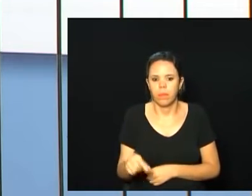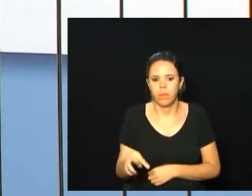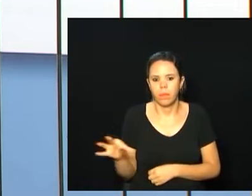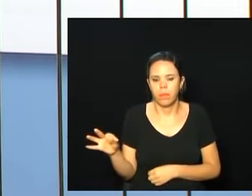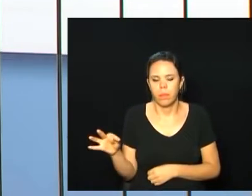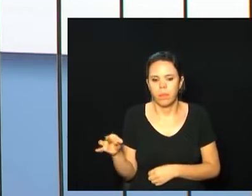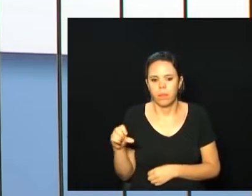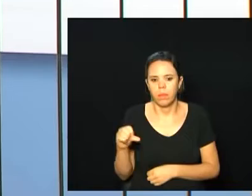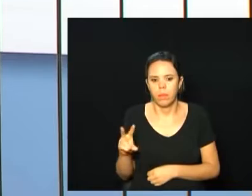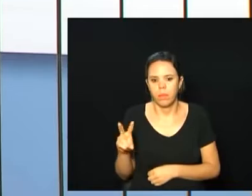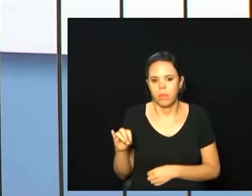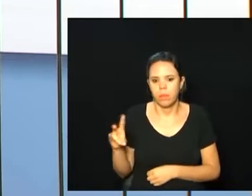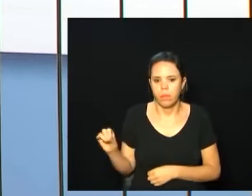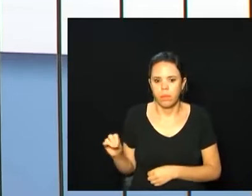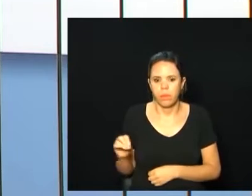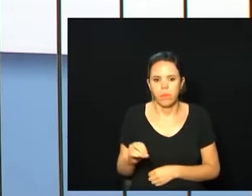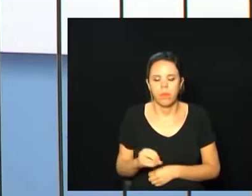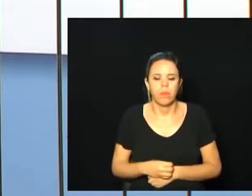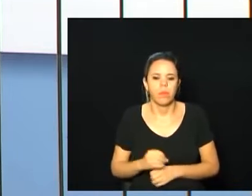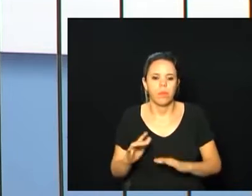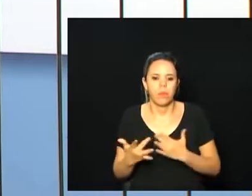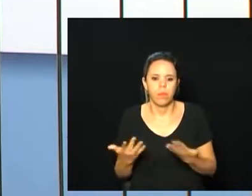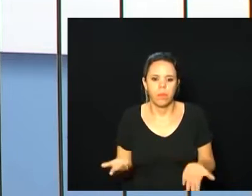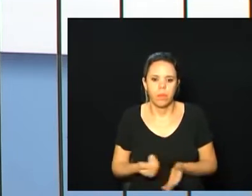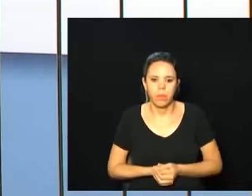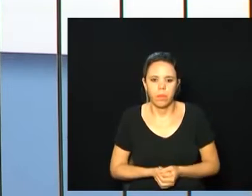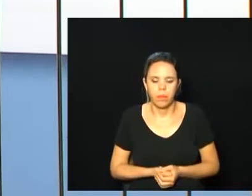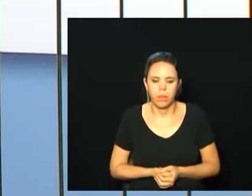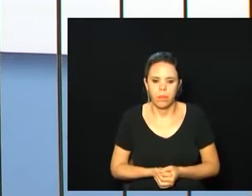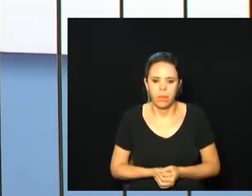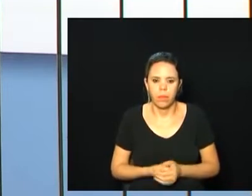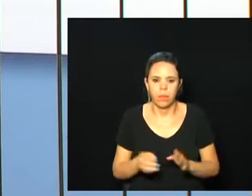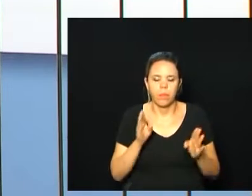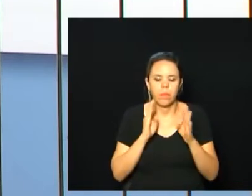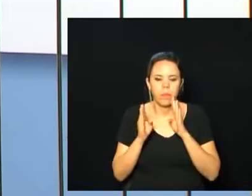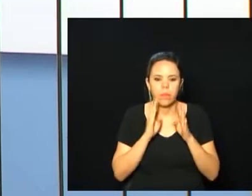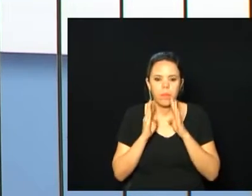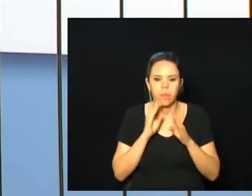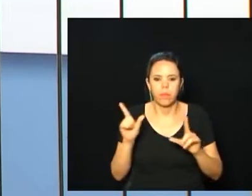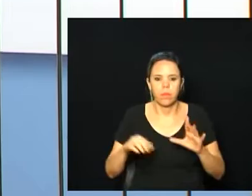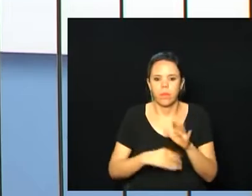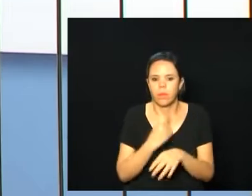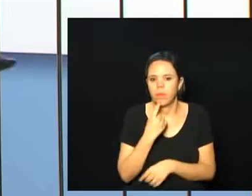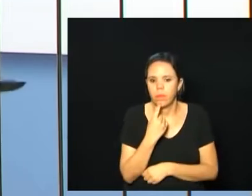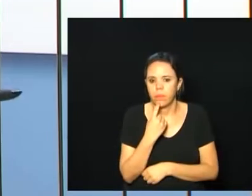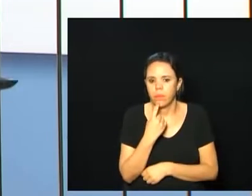NET, 9 da Vivo Fibra e ainda nas nossas redes sociais, facebook.com/TV Câmara Campinas e no nosso canal no